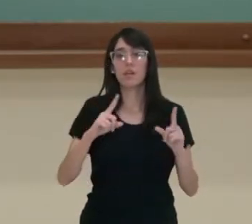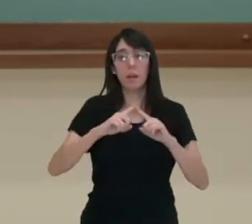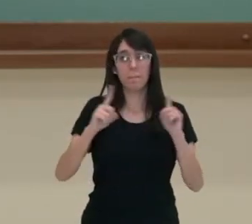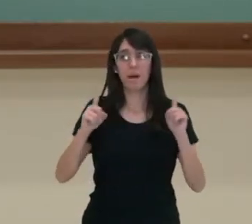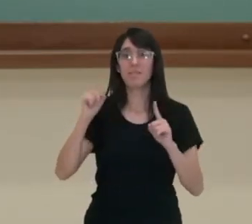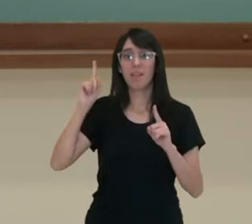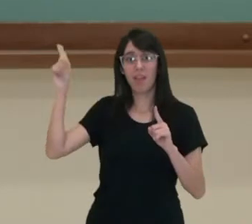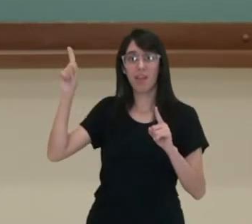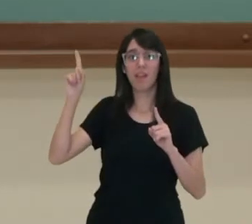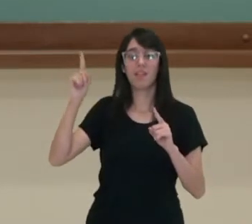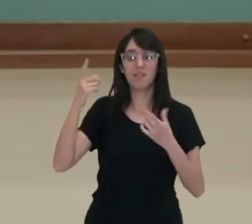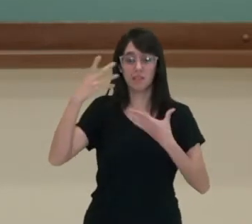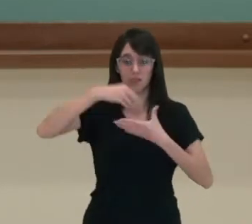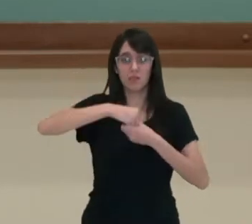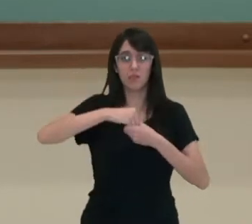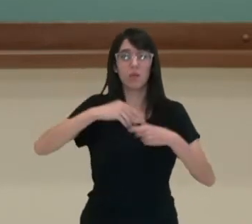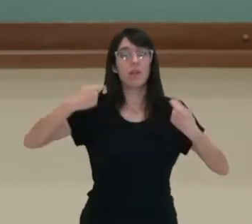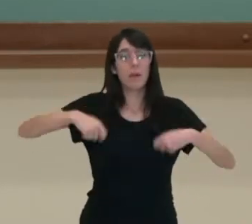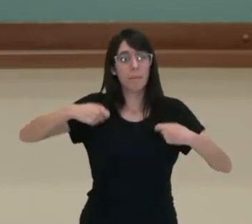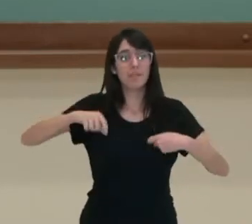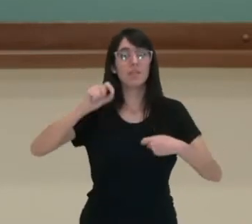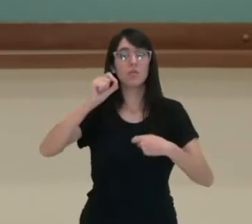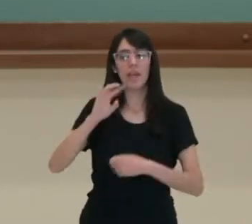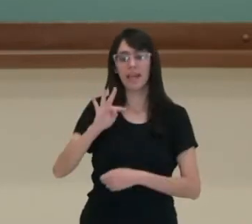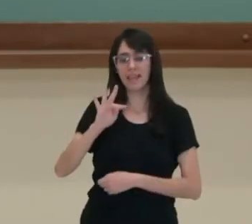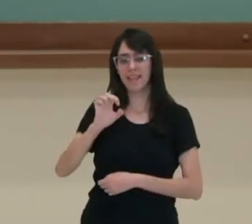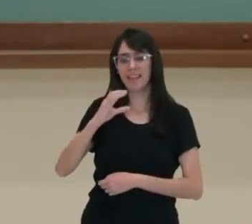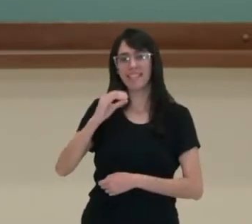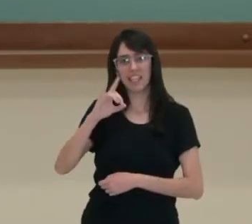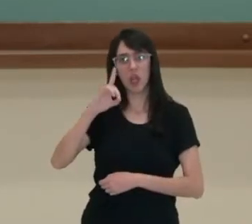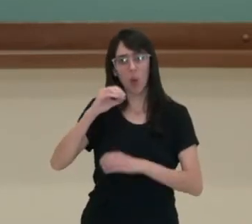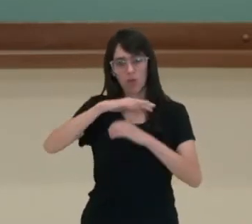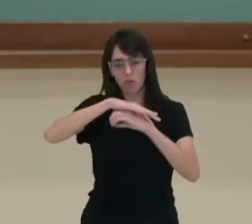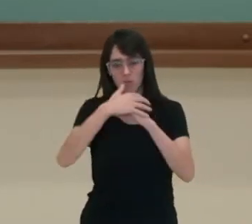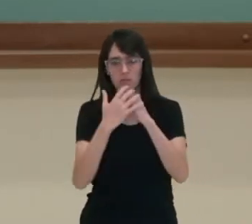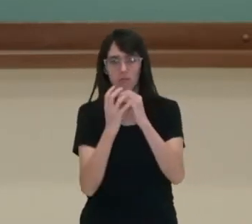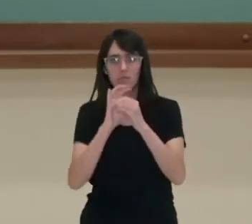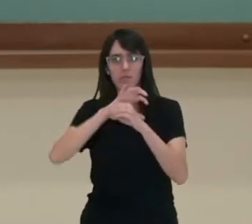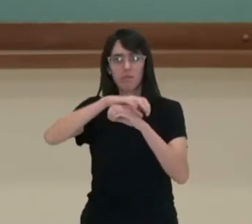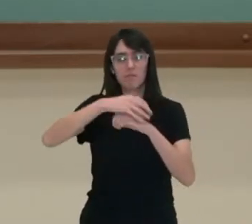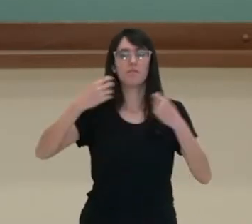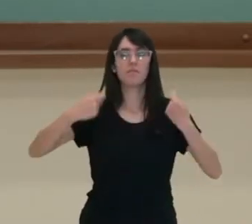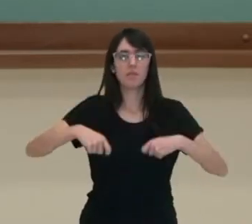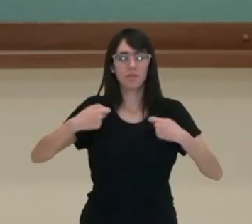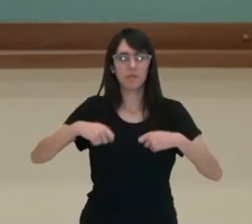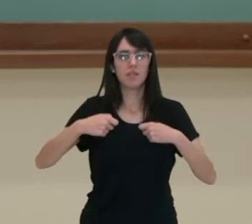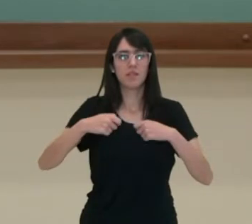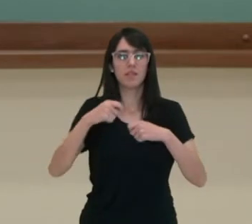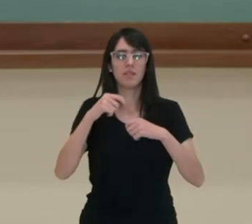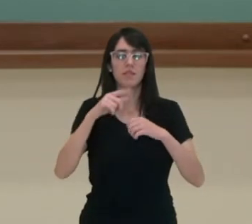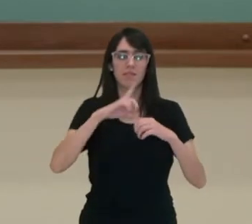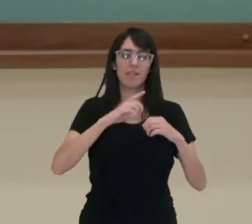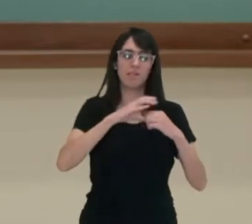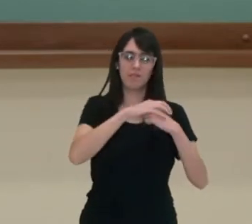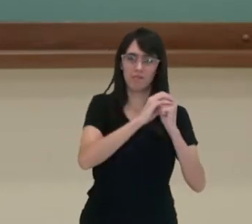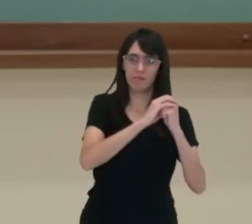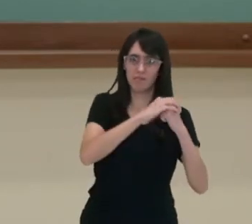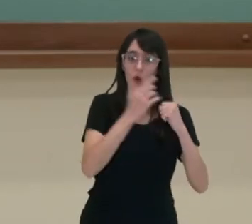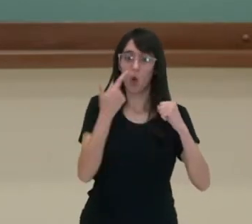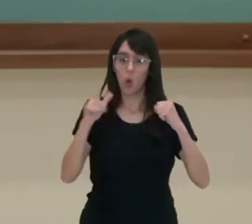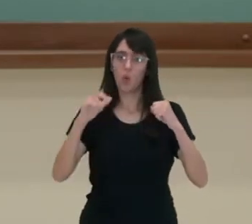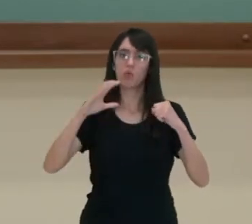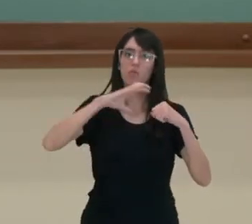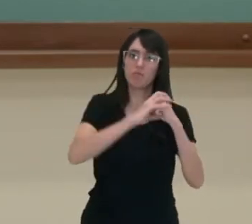tecido que vai revestir essa cartilagem. Então, o pericôndrio reveste a cartilagem. E o pericôndrio